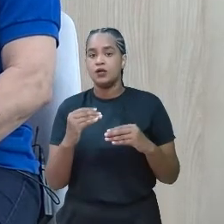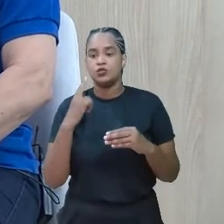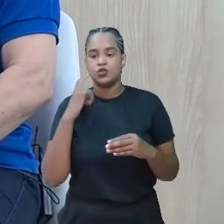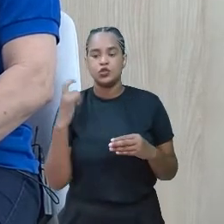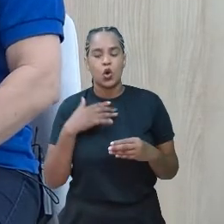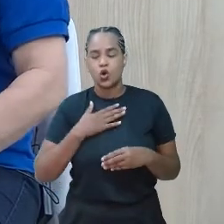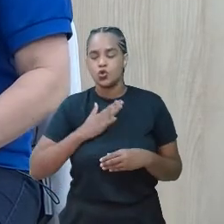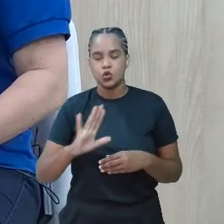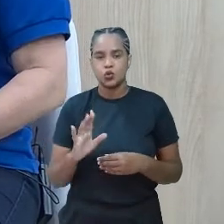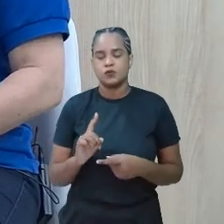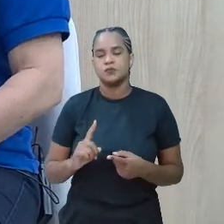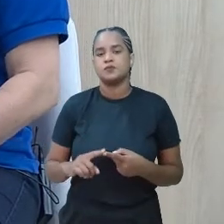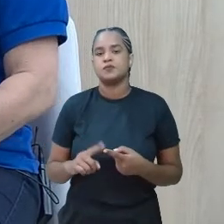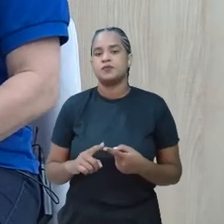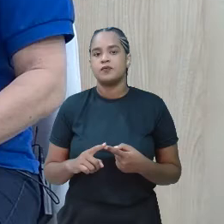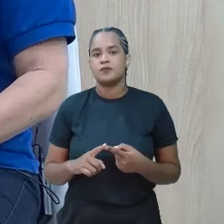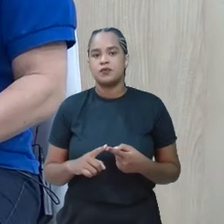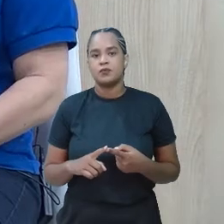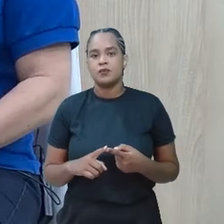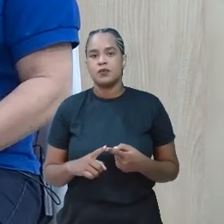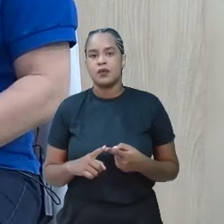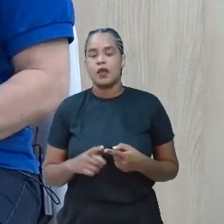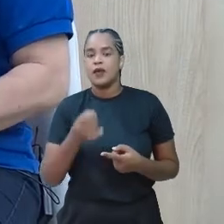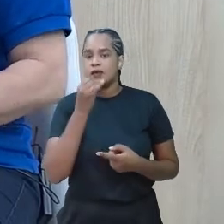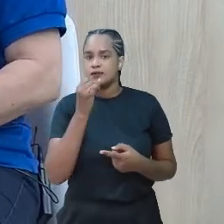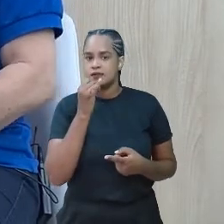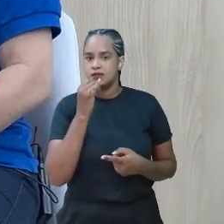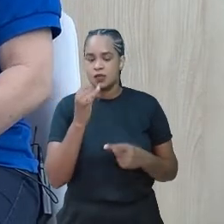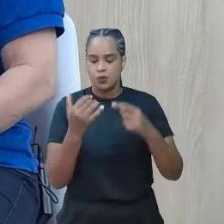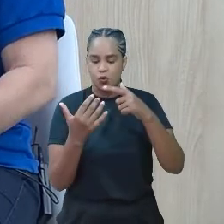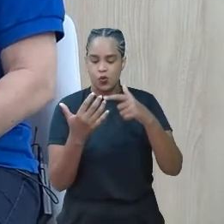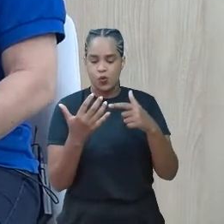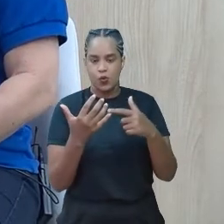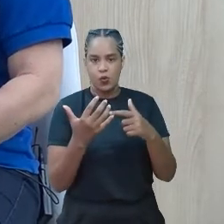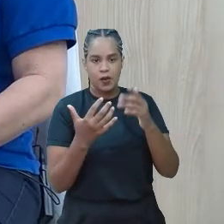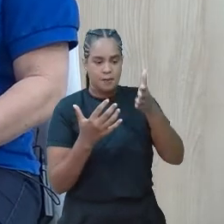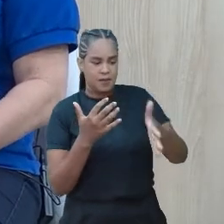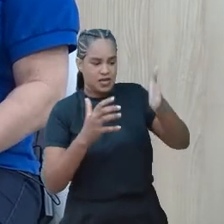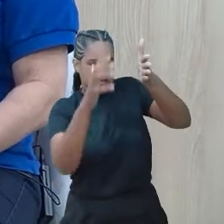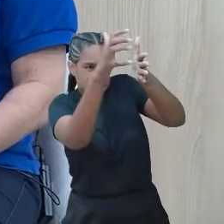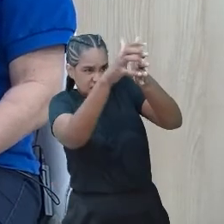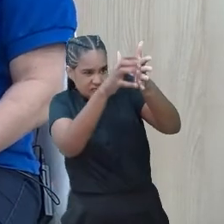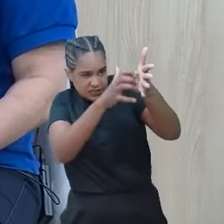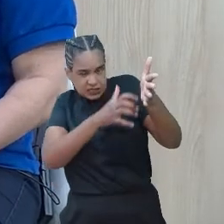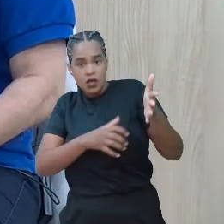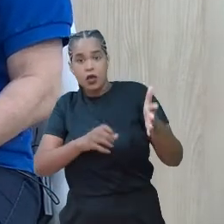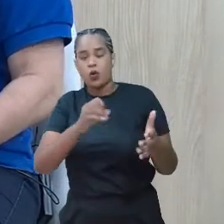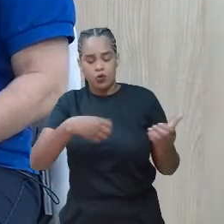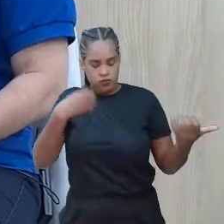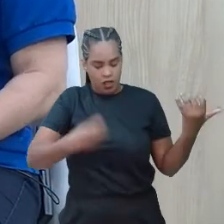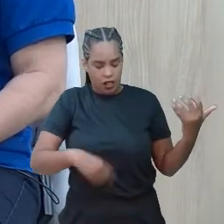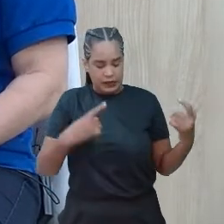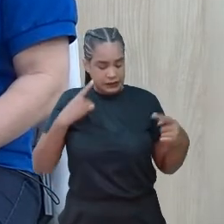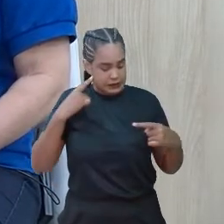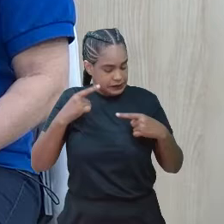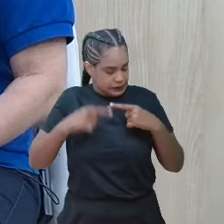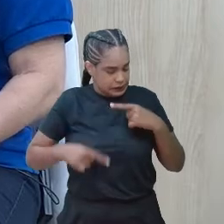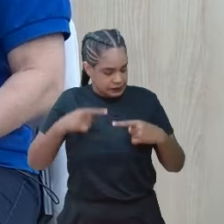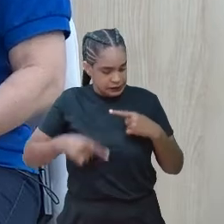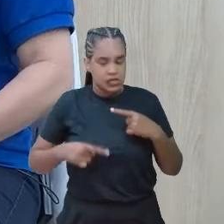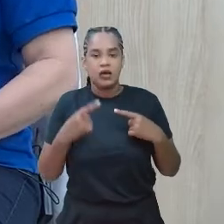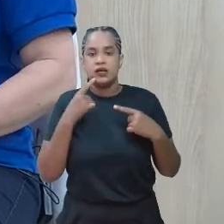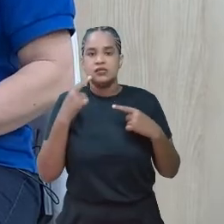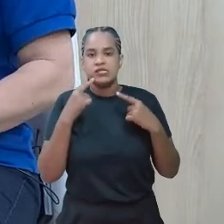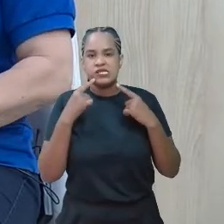colocaram aqui arranhar a unha no quadro, na parede, eles não gostam, um violão desafinado, ranger os